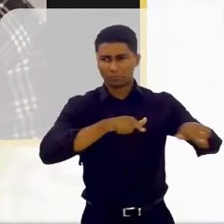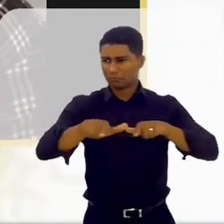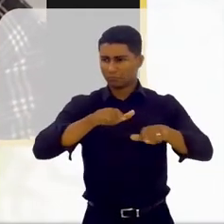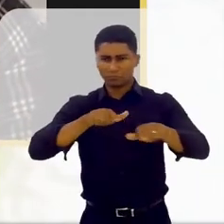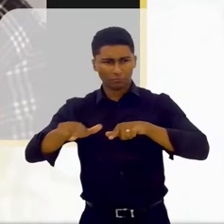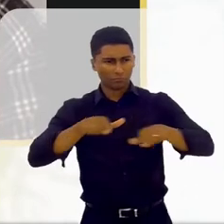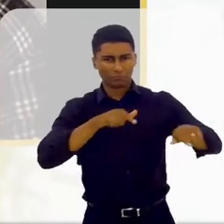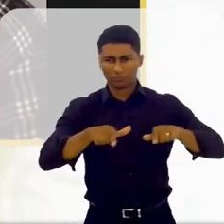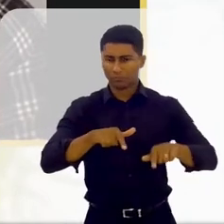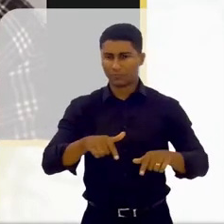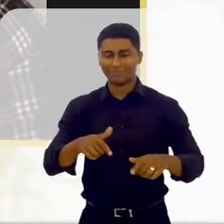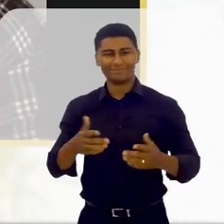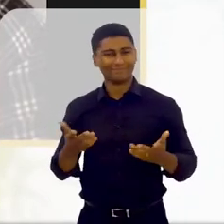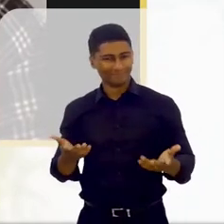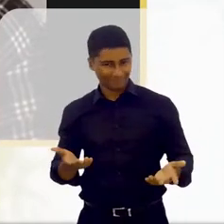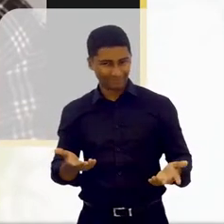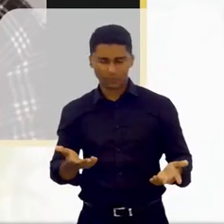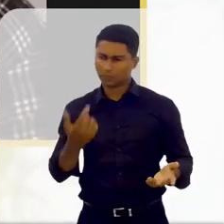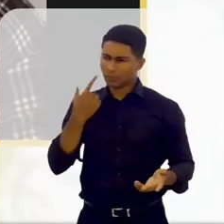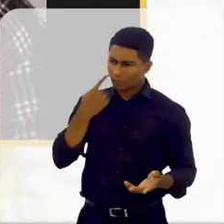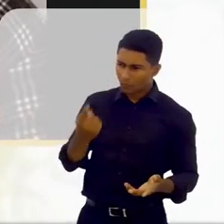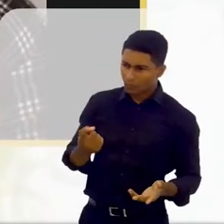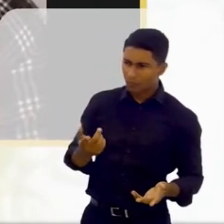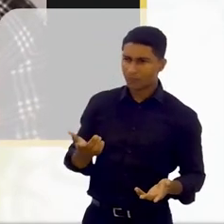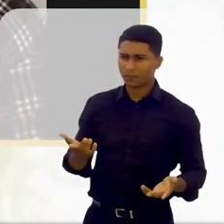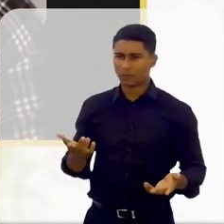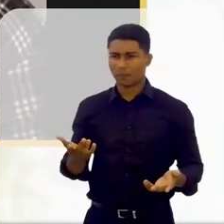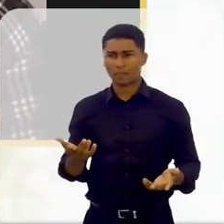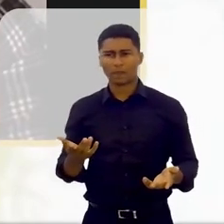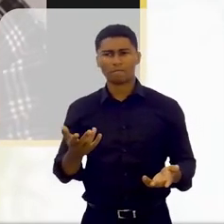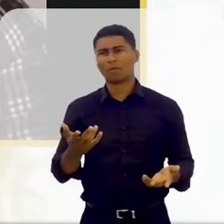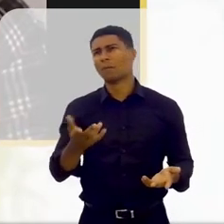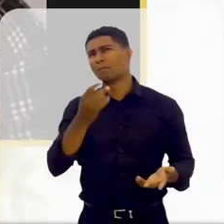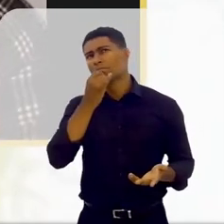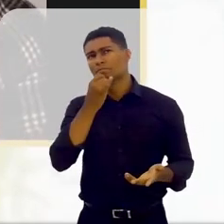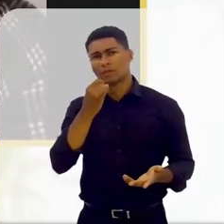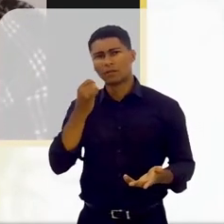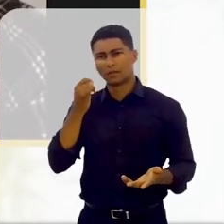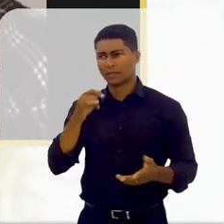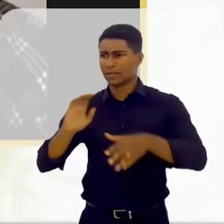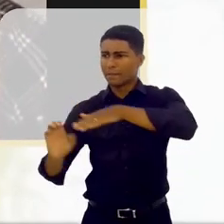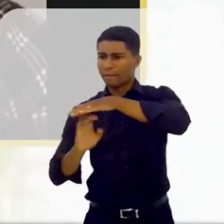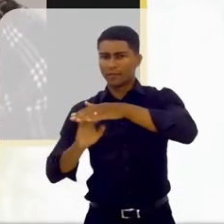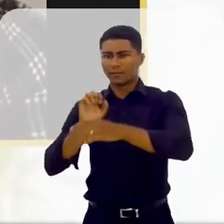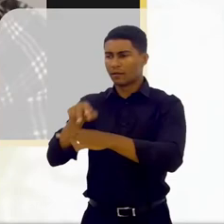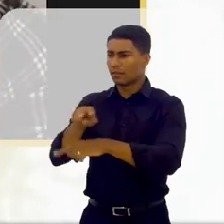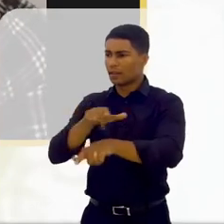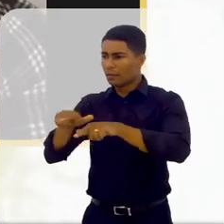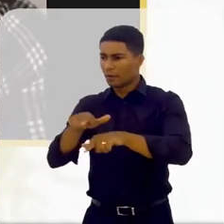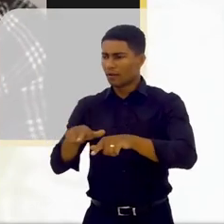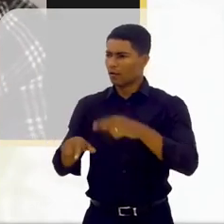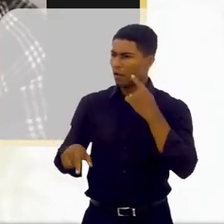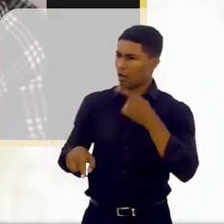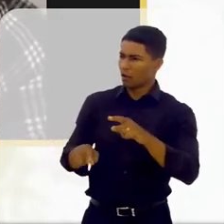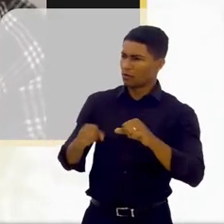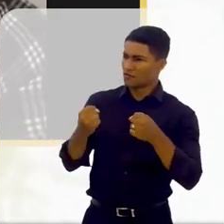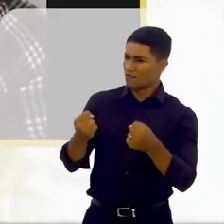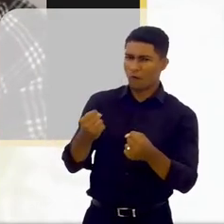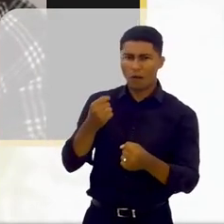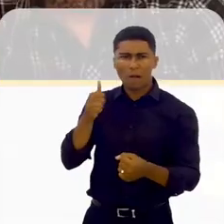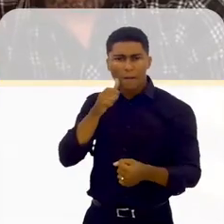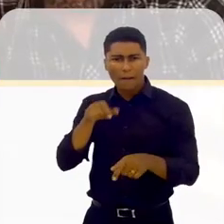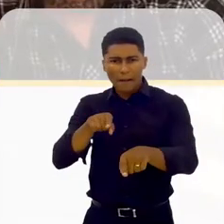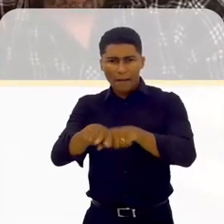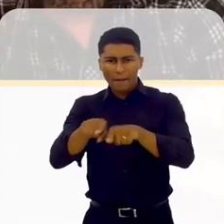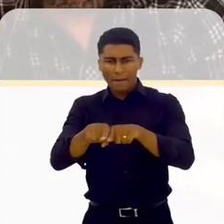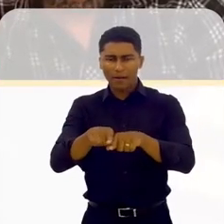sonho de outras pessoas e, pô. Não E aí, o que que vou. isso seja errado, né? Não que isso seja errado, mas Uhum. sabe quando você fala, agora chega tua vez e, tipo assim, por